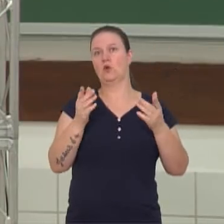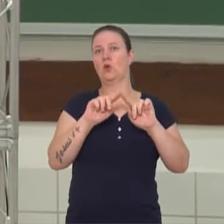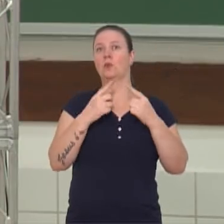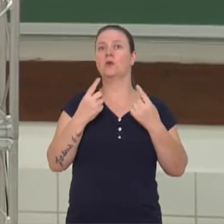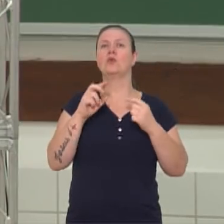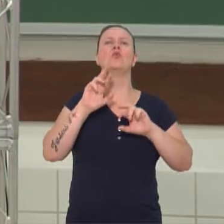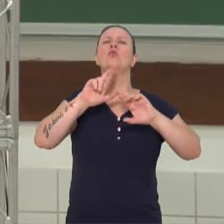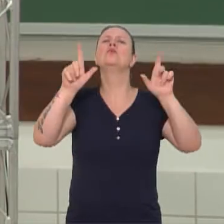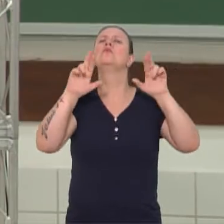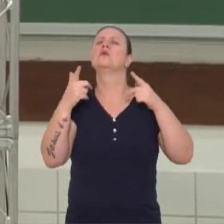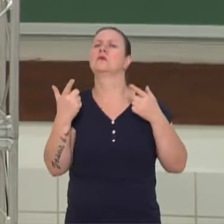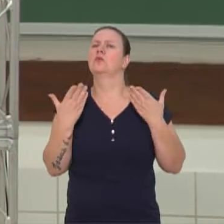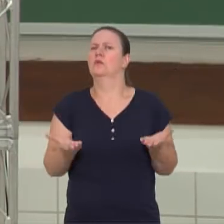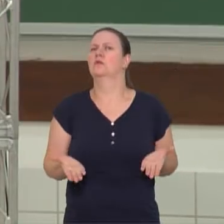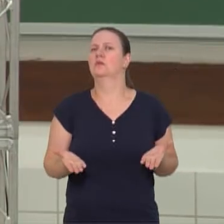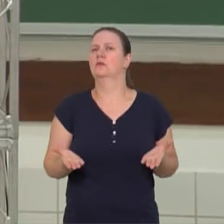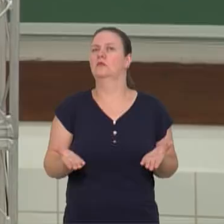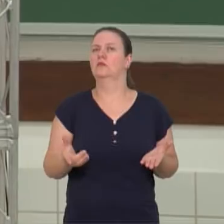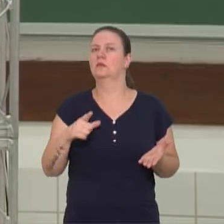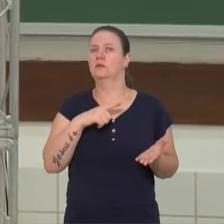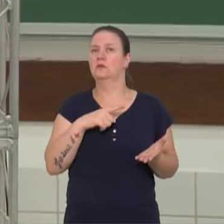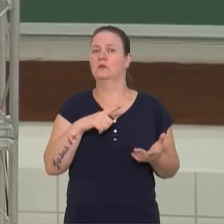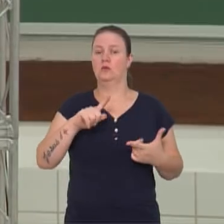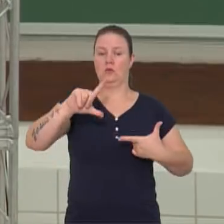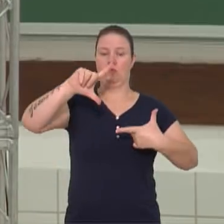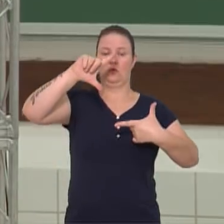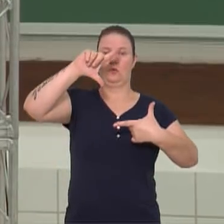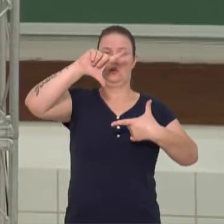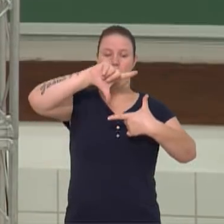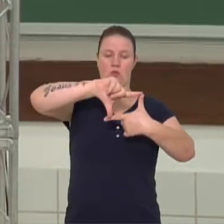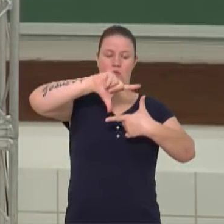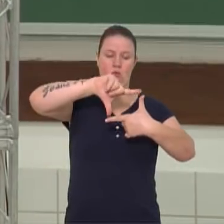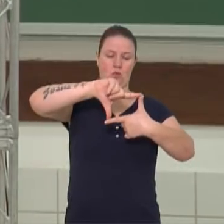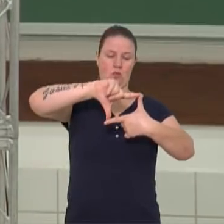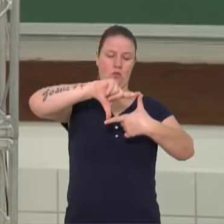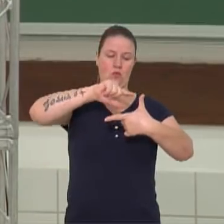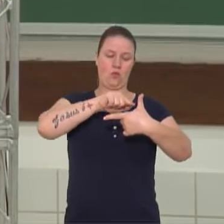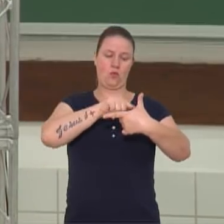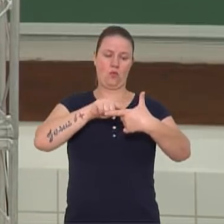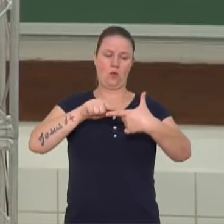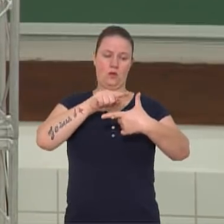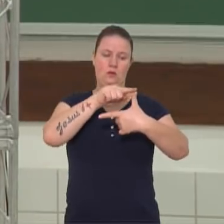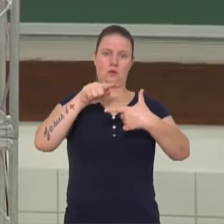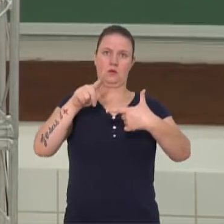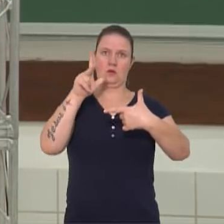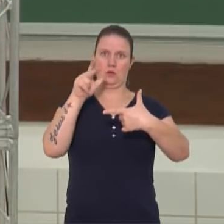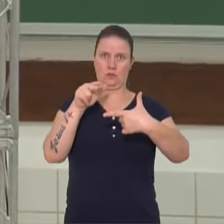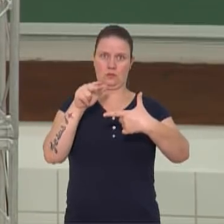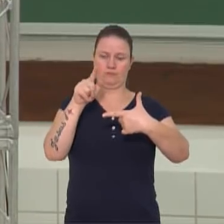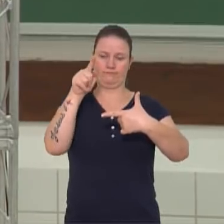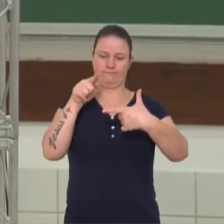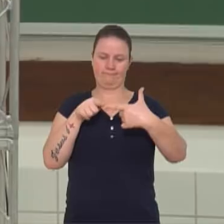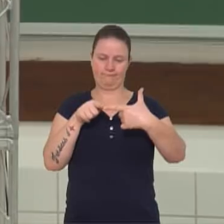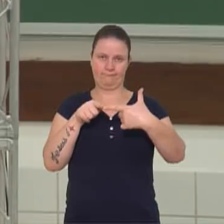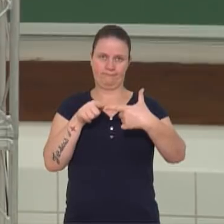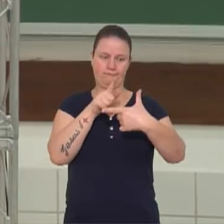do quadrado? O retângulo, eles têm os lados paralelos com a mesma medida, ou seja, 2 lados têm a mesma